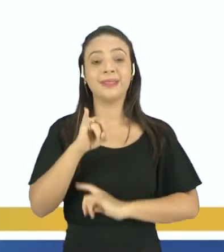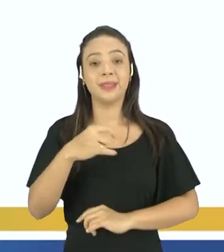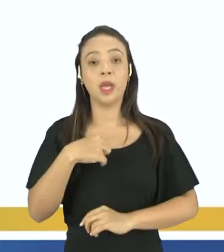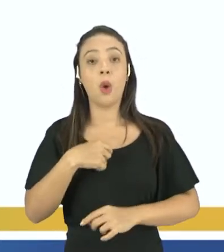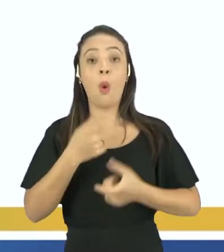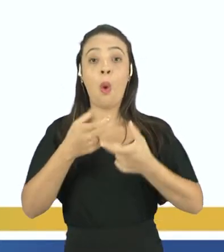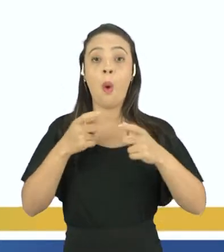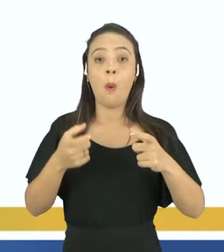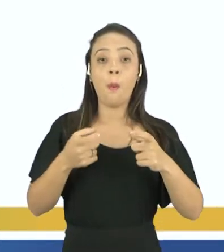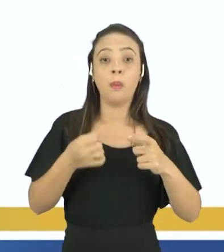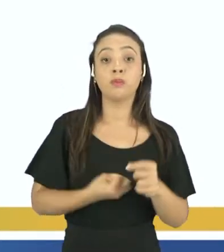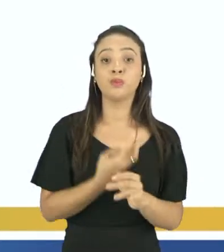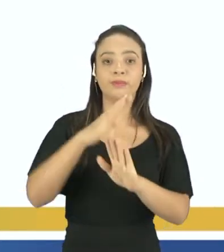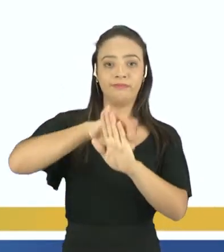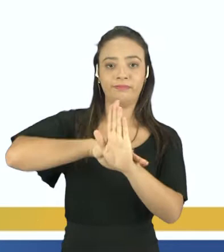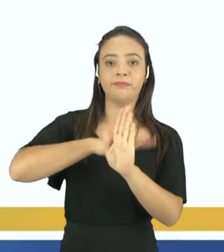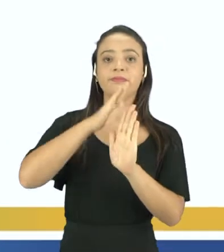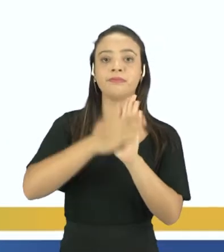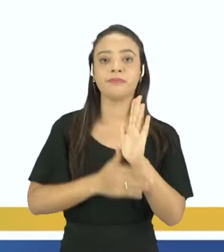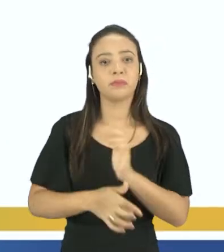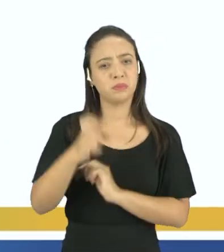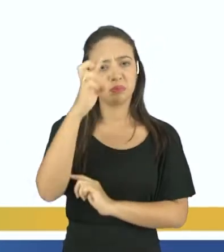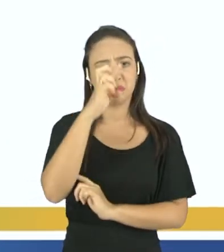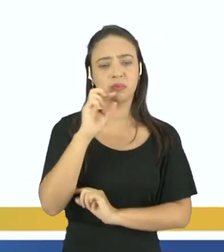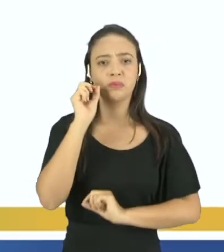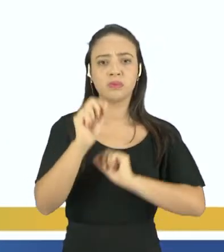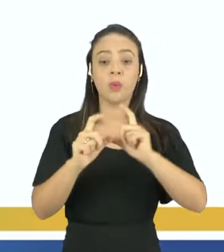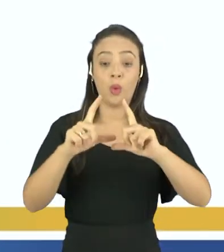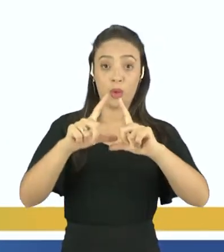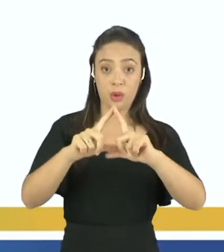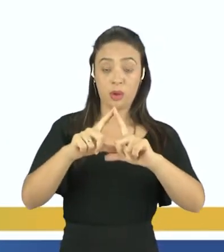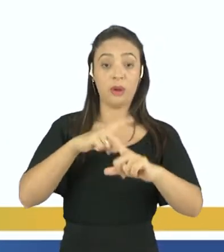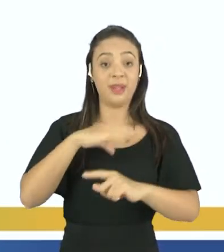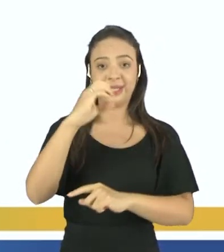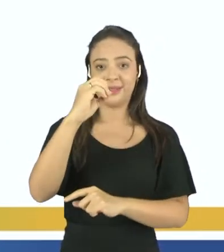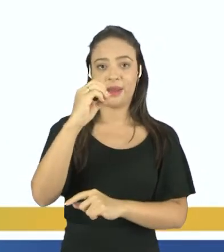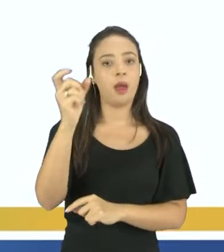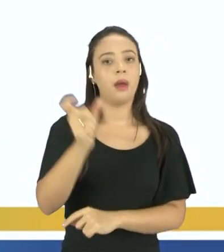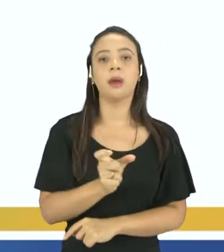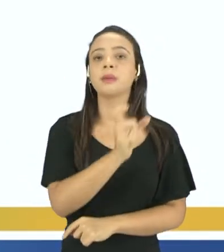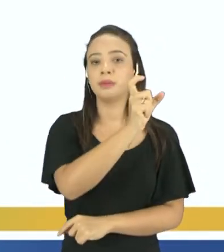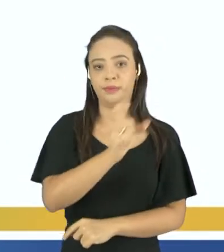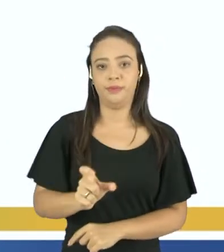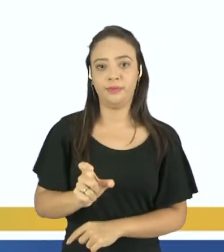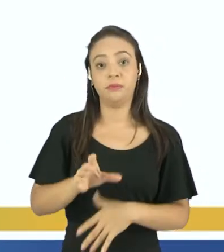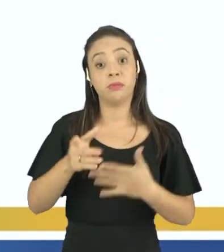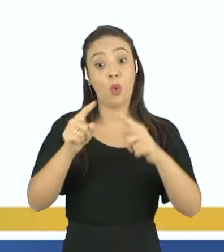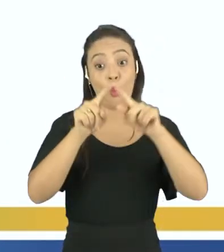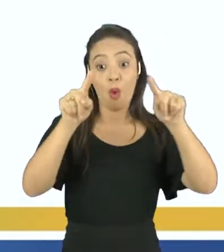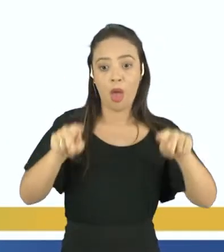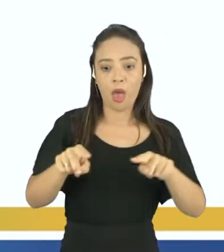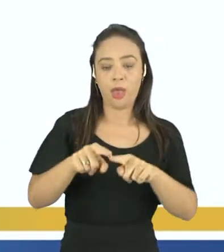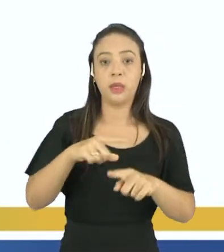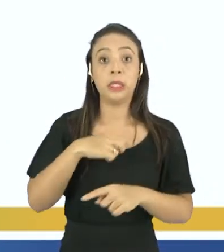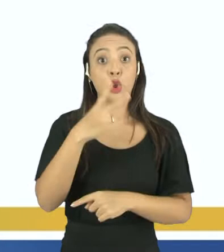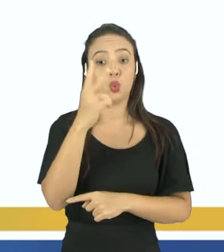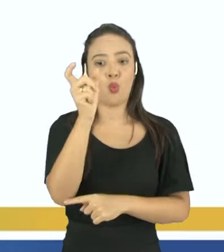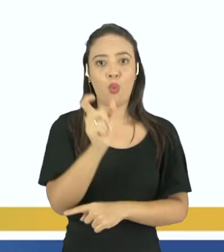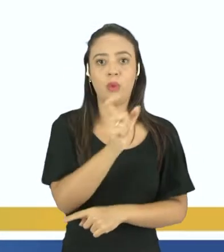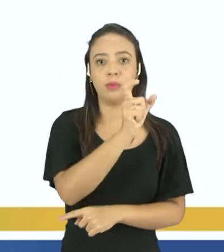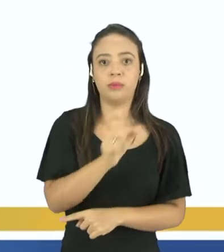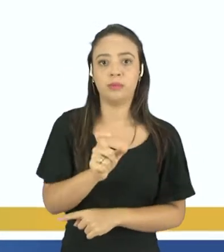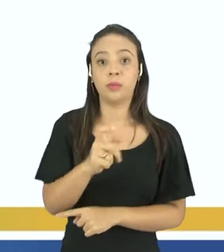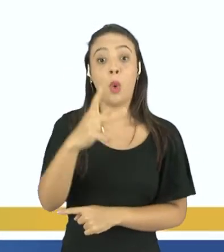aumentamos o número de lados Observe lá que o triângulo né ele possui 10 de algo mais nenhuma o quadrado já possuía duas né